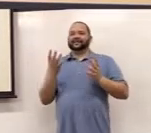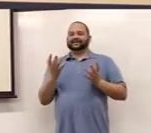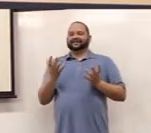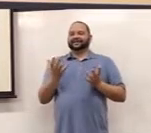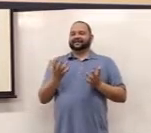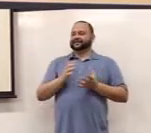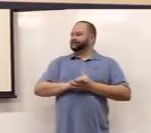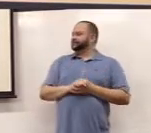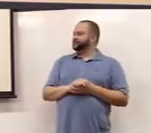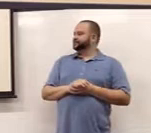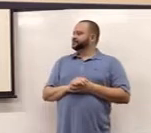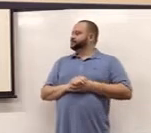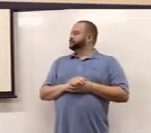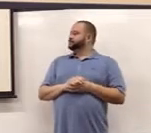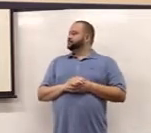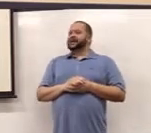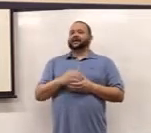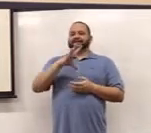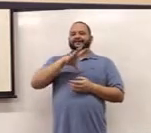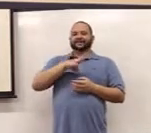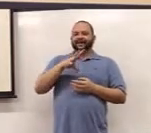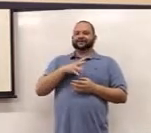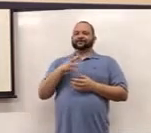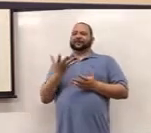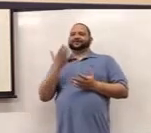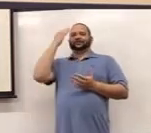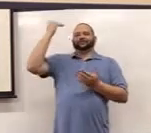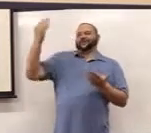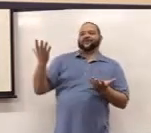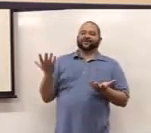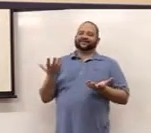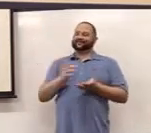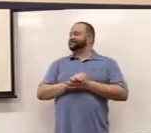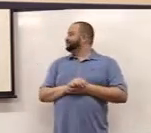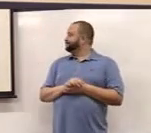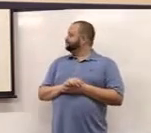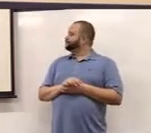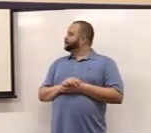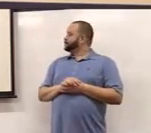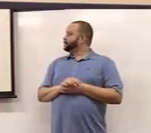da onda, se queria estar no lugar onde as coisas estão acontecendo, é em Viena.